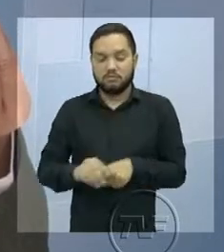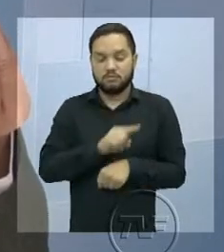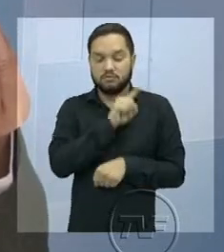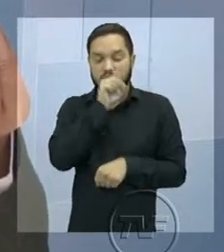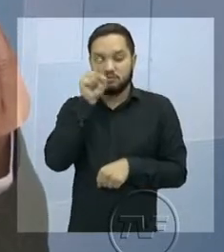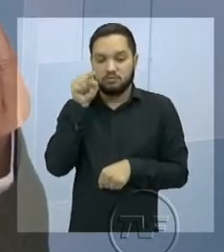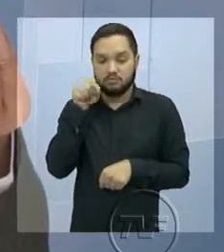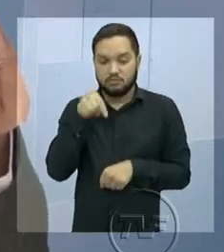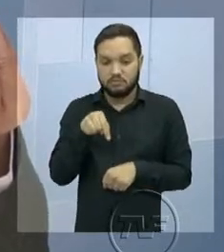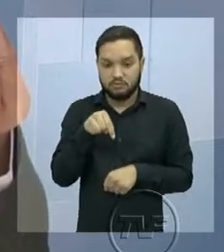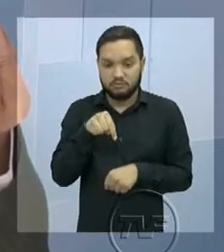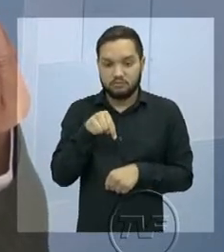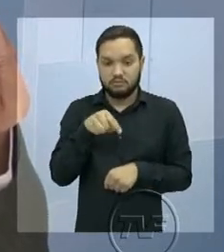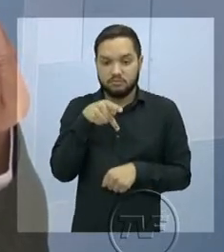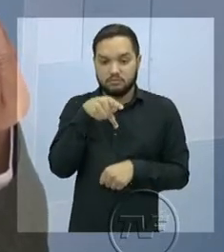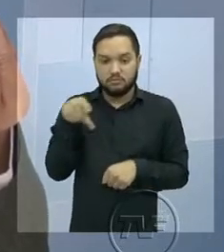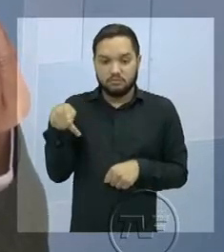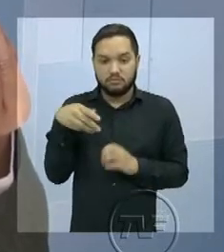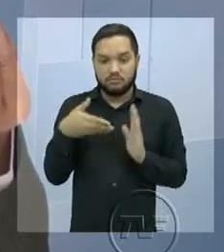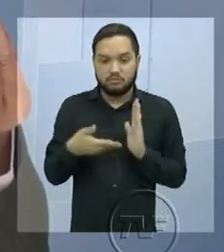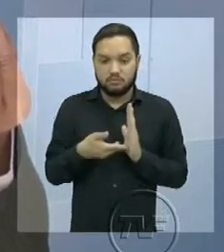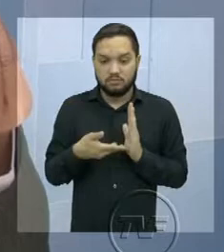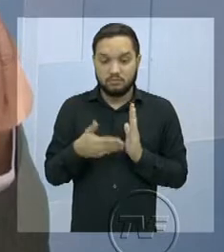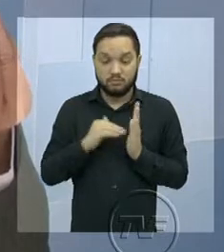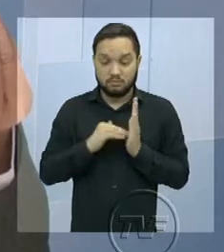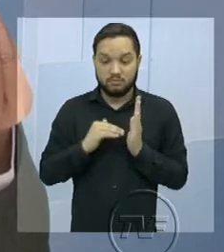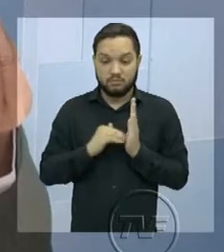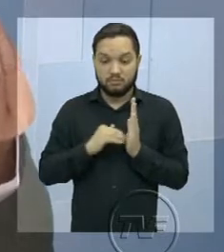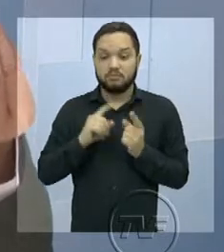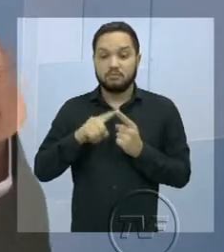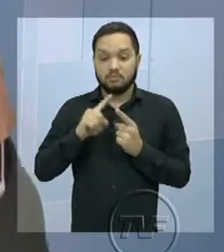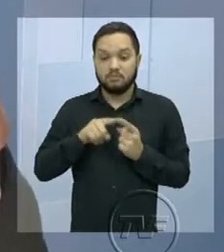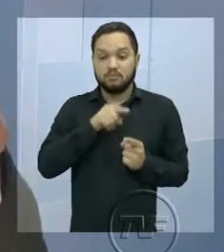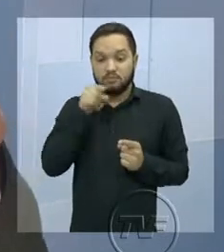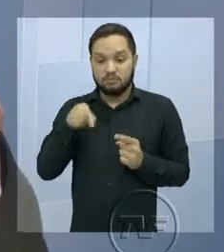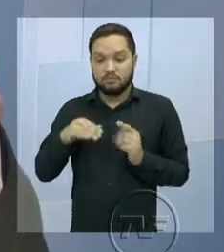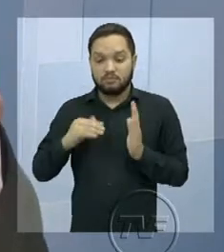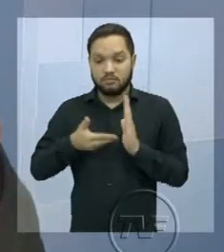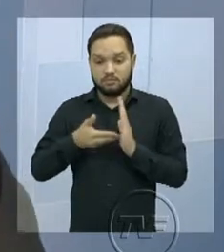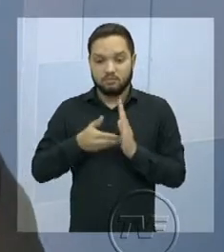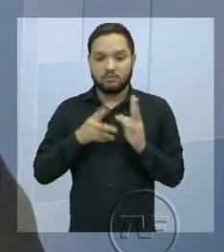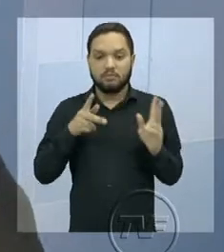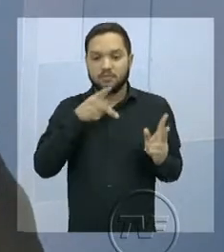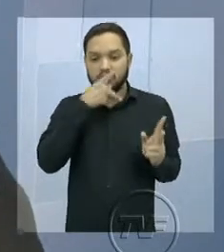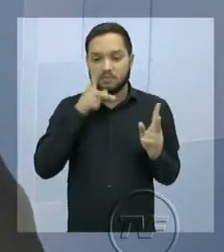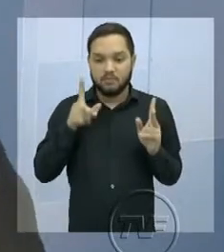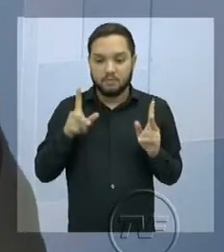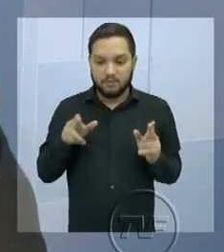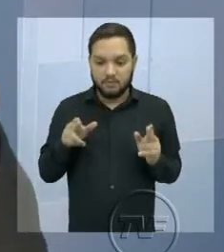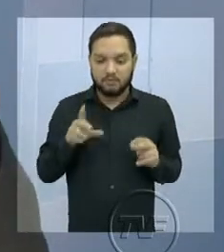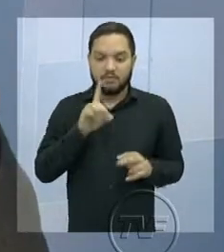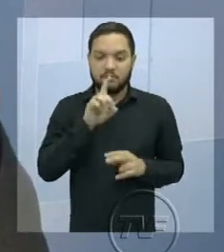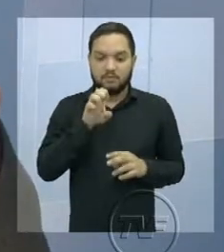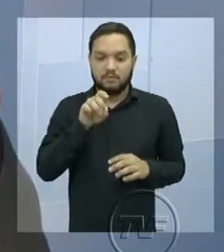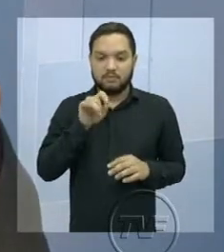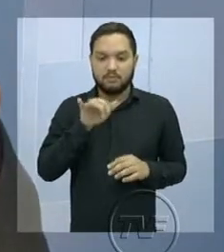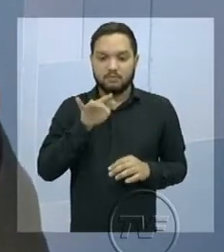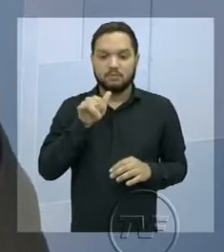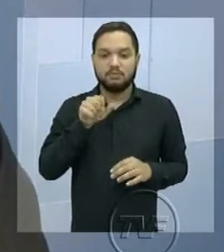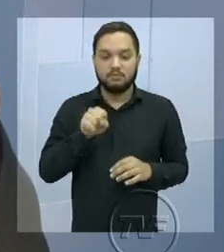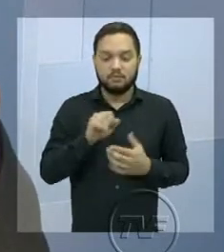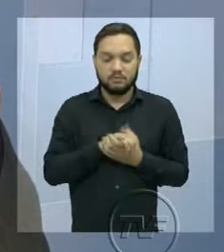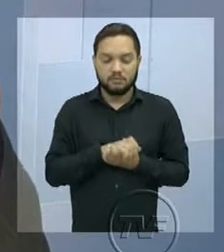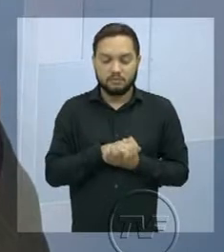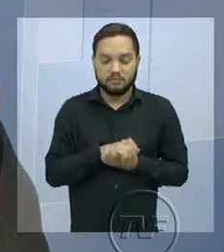chama o presidente do Senado e da Câmara, que são do mesmo partido, os democratas, que é o